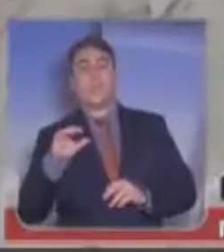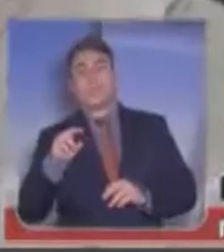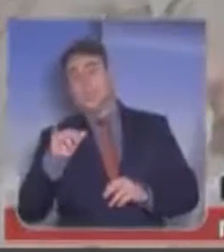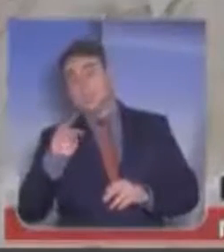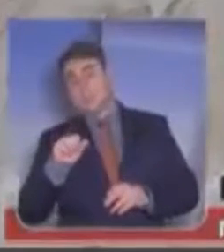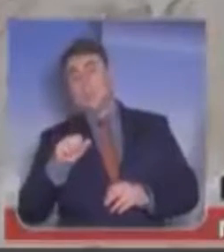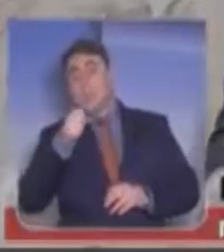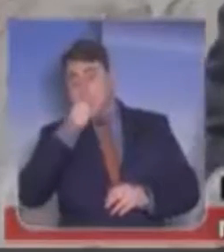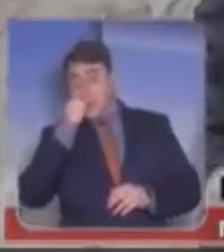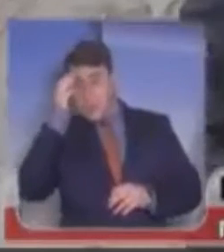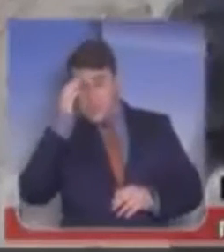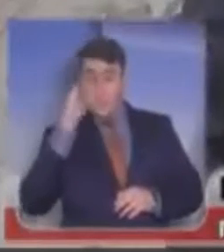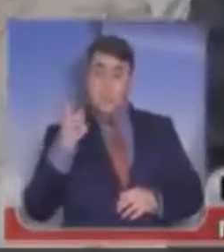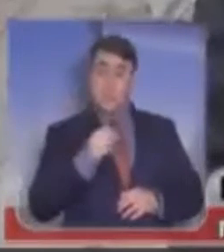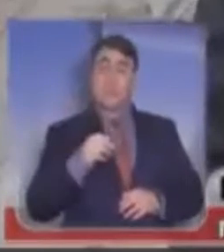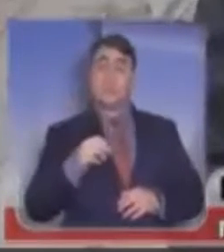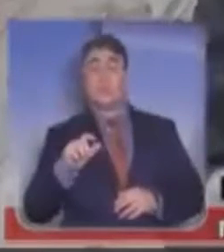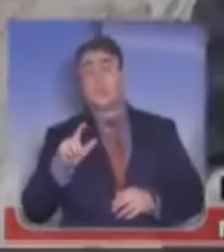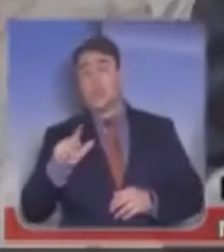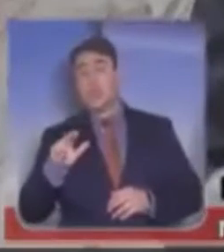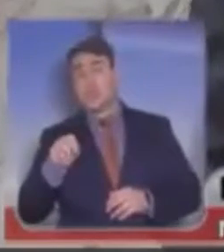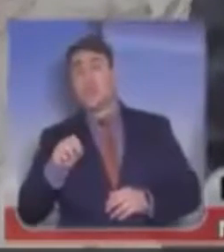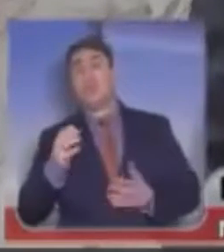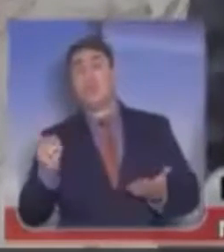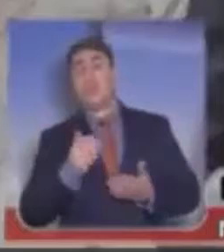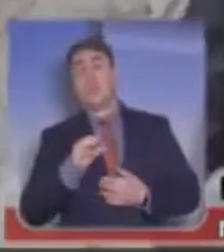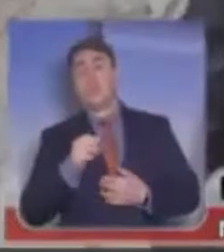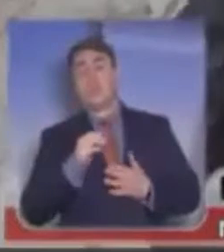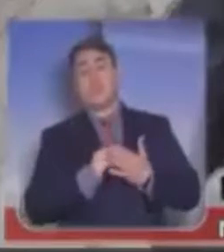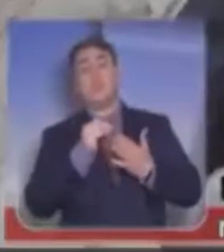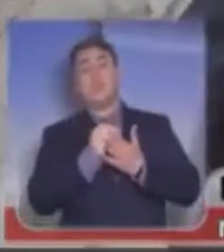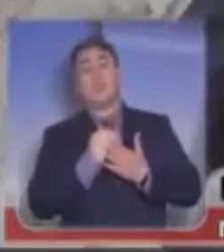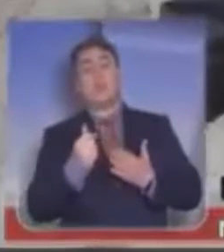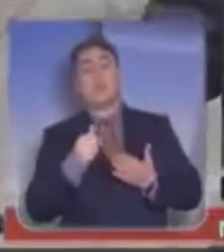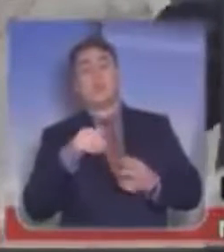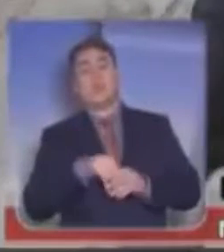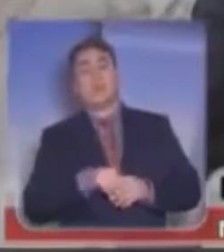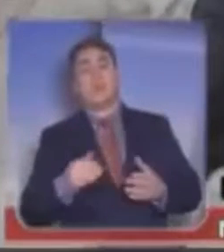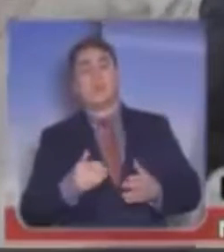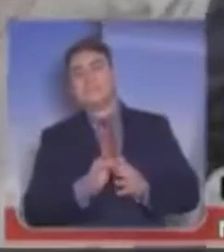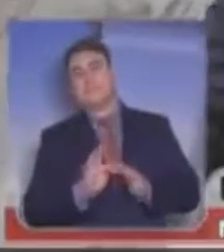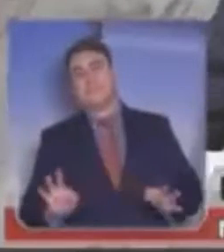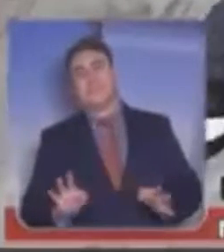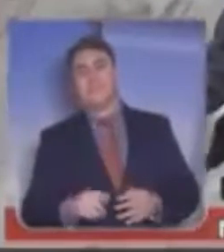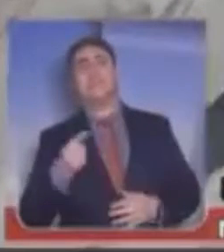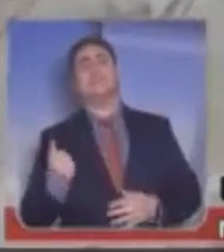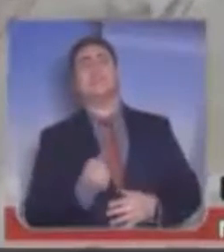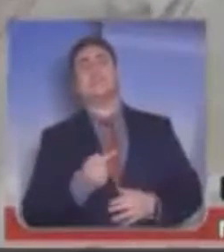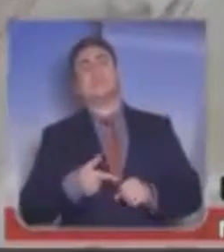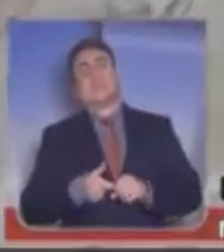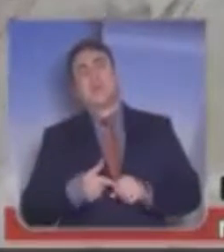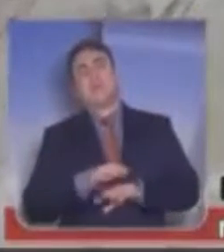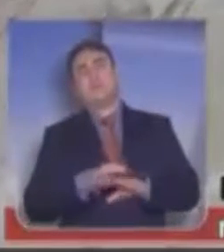toda a imprensa sabe disso o lucro nacionalista da sabesp hoje é maior do que o investimento aí simples assim e nós ficamos sem água